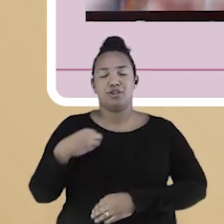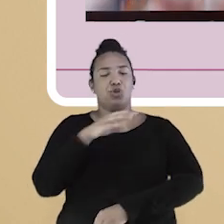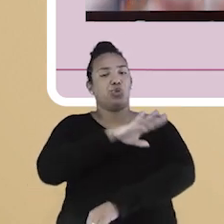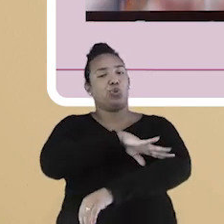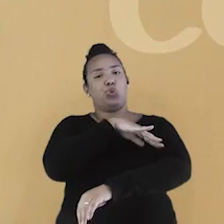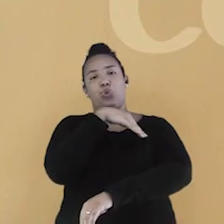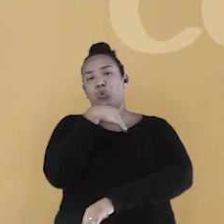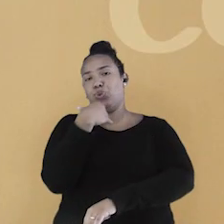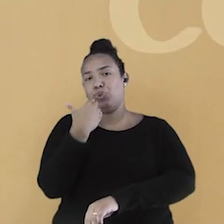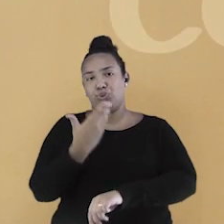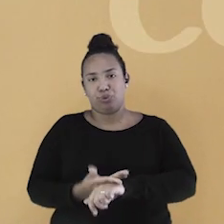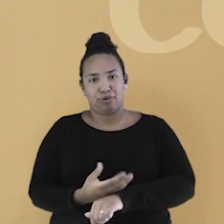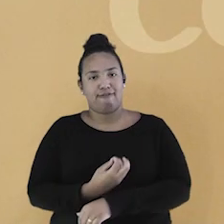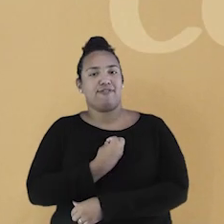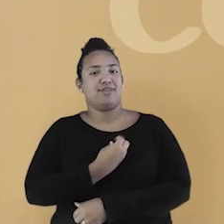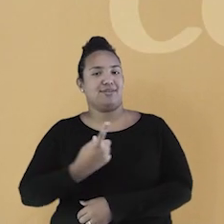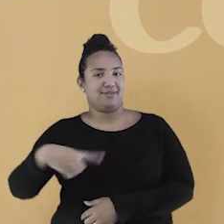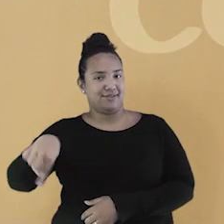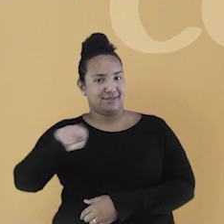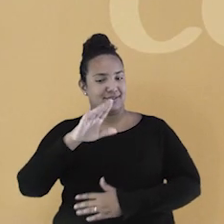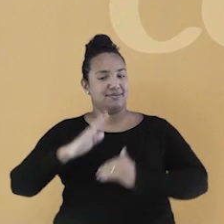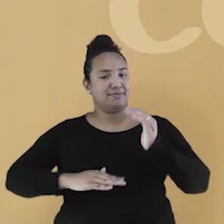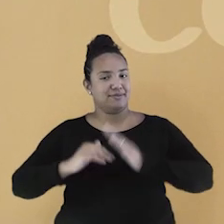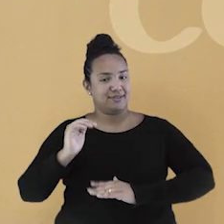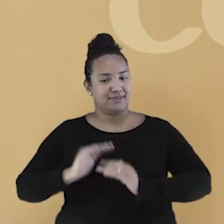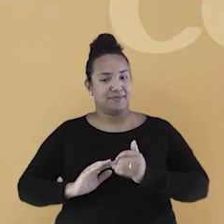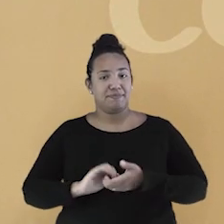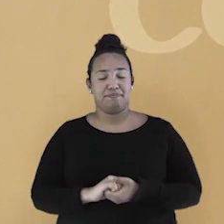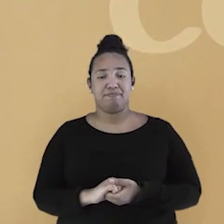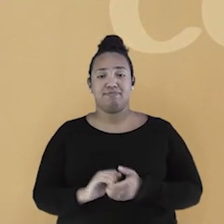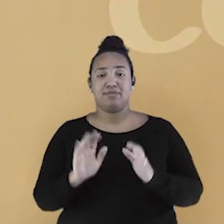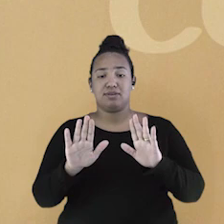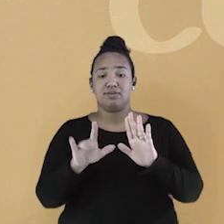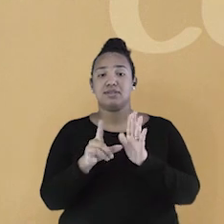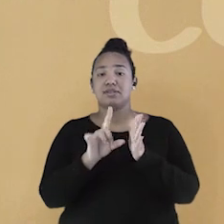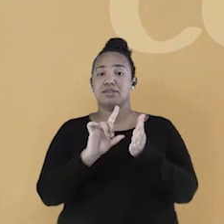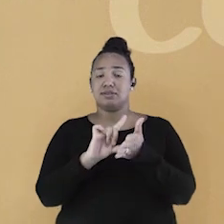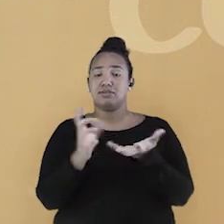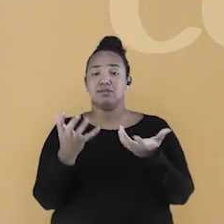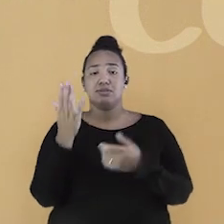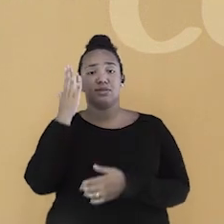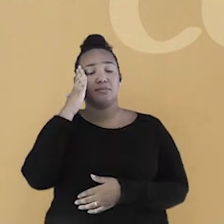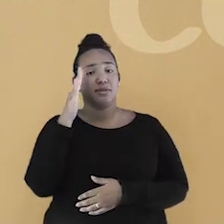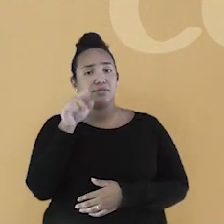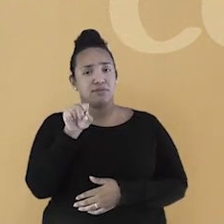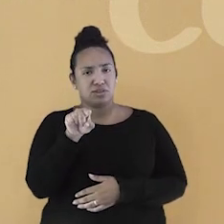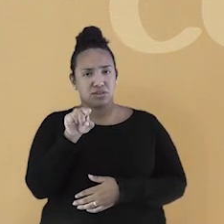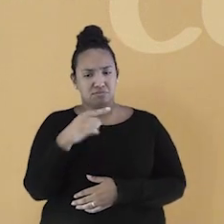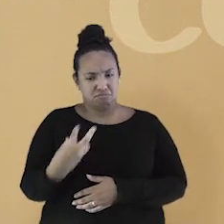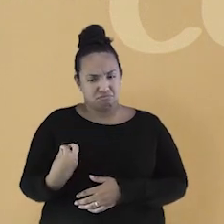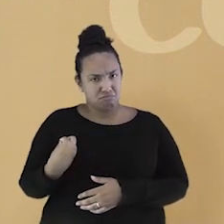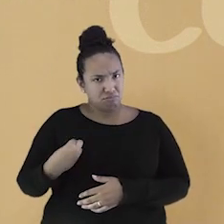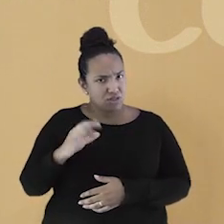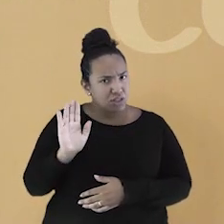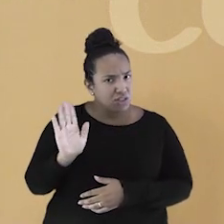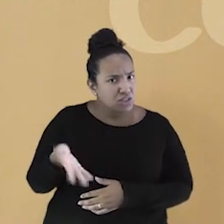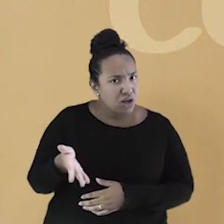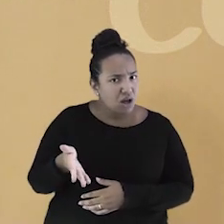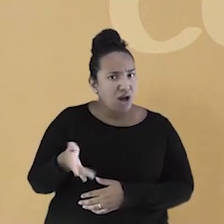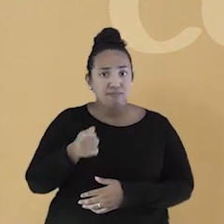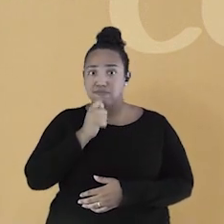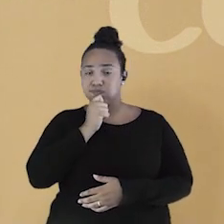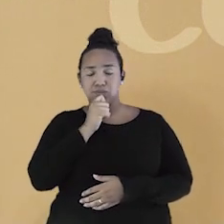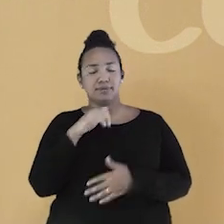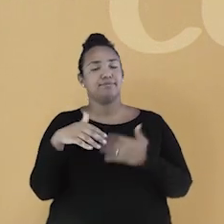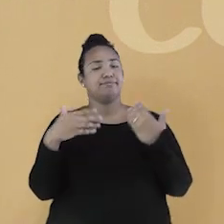trajetória profissional. Antes de continuar, eu quero saber, você já marcou a sua presença? Se ainda não,